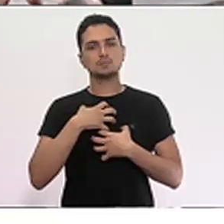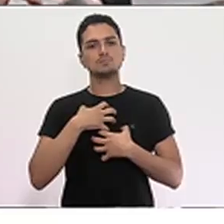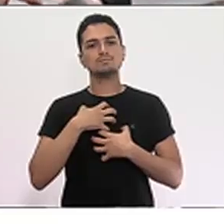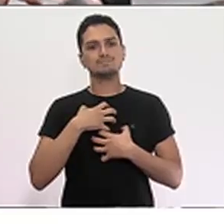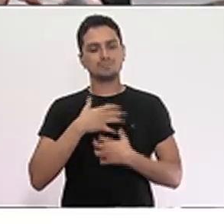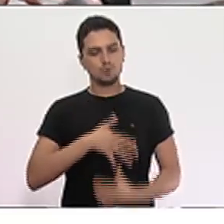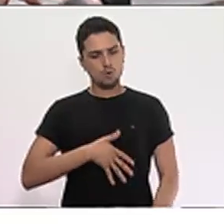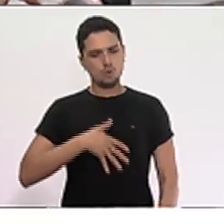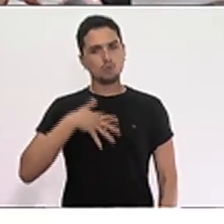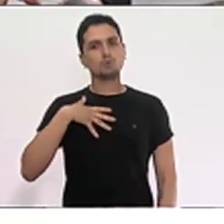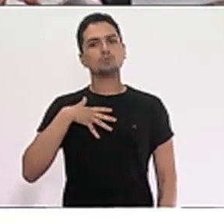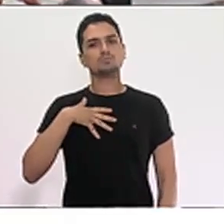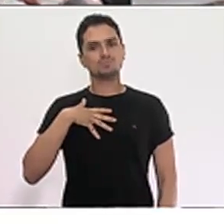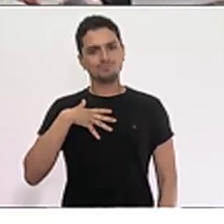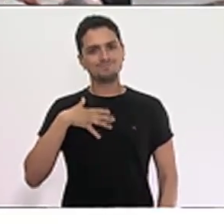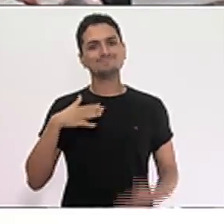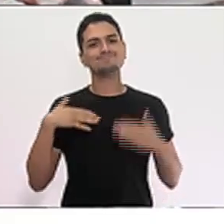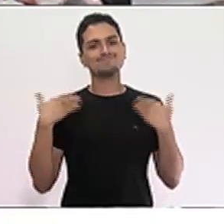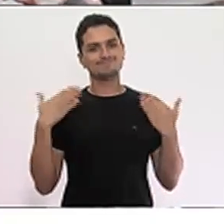aqui